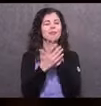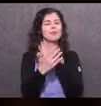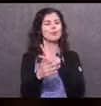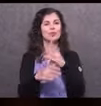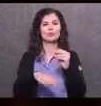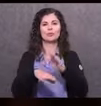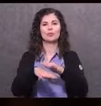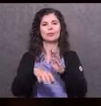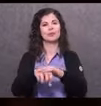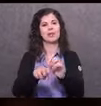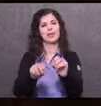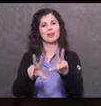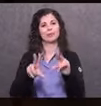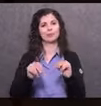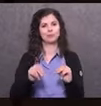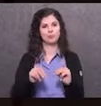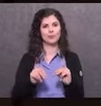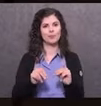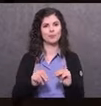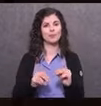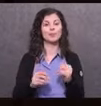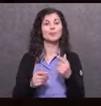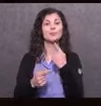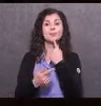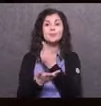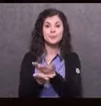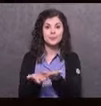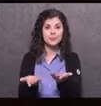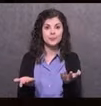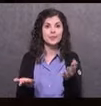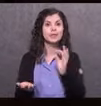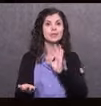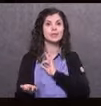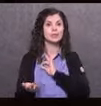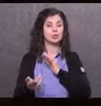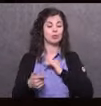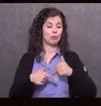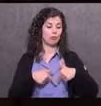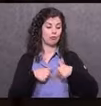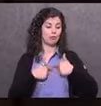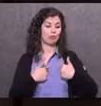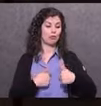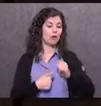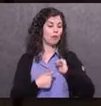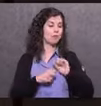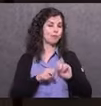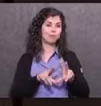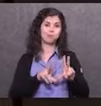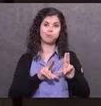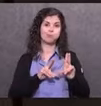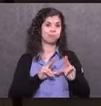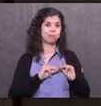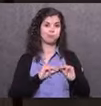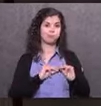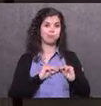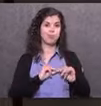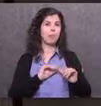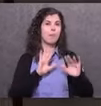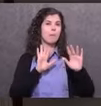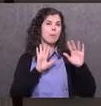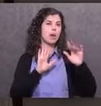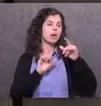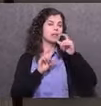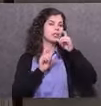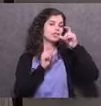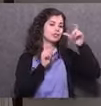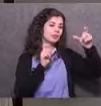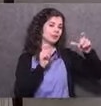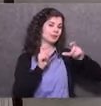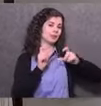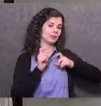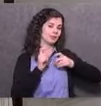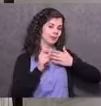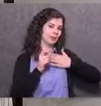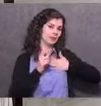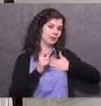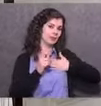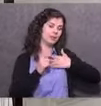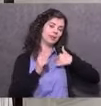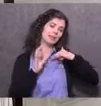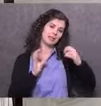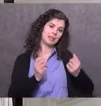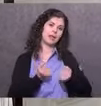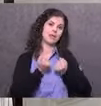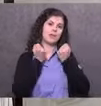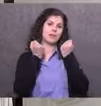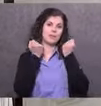mundo. Senhor, eu não sou digno que entreis em minha morada, mas dei uma palavra, serei